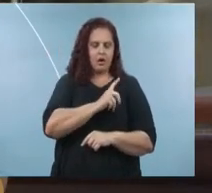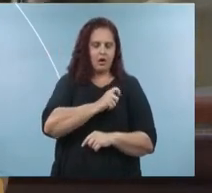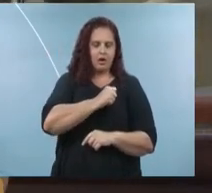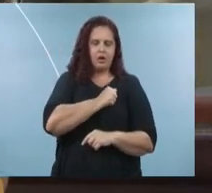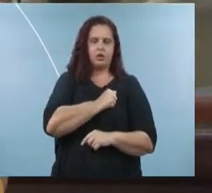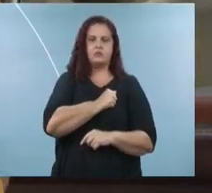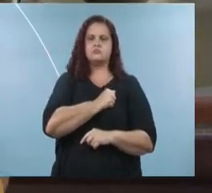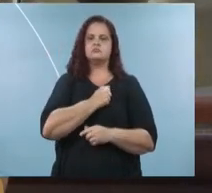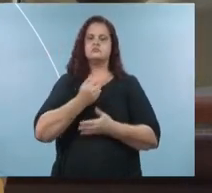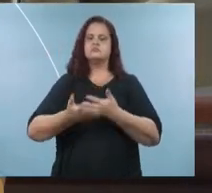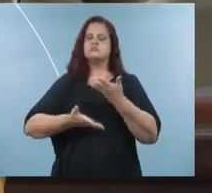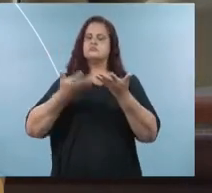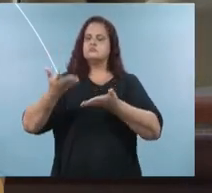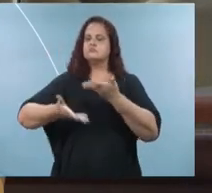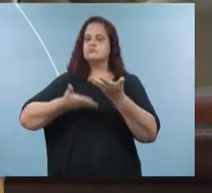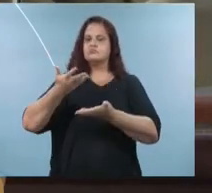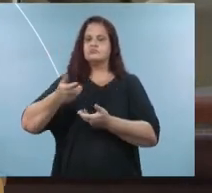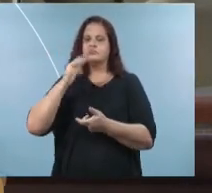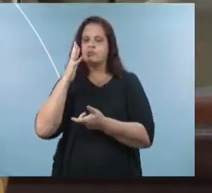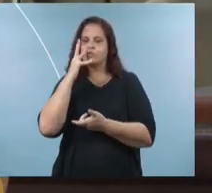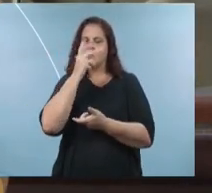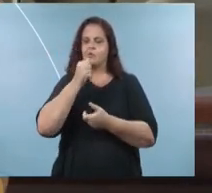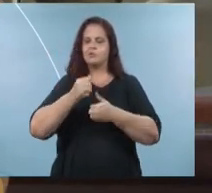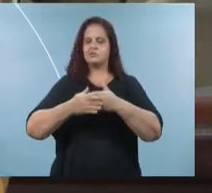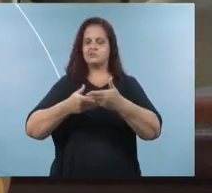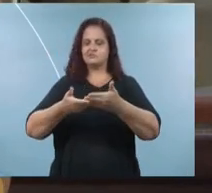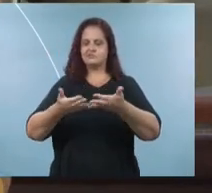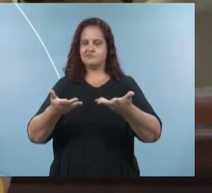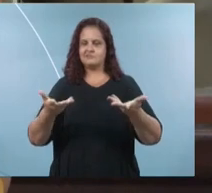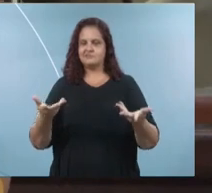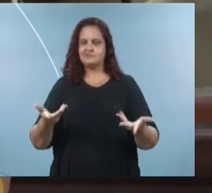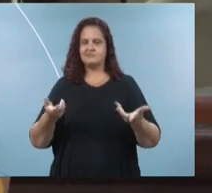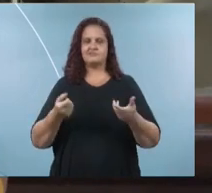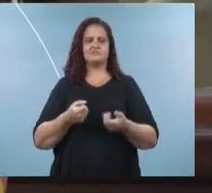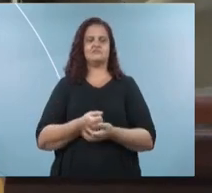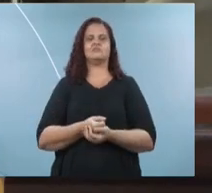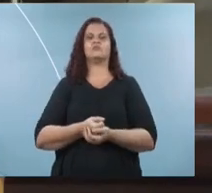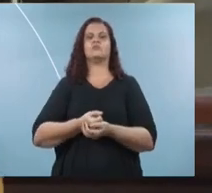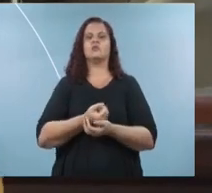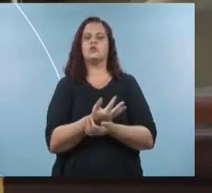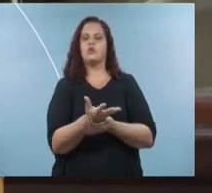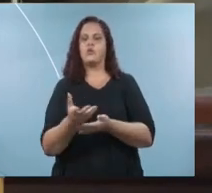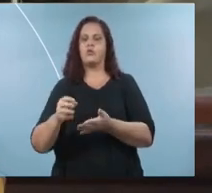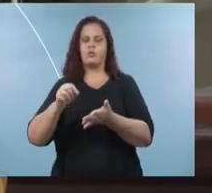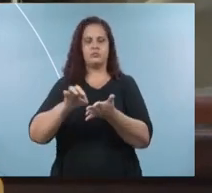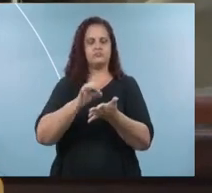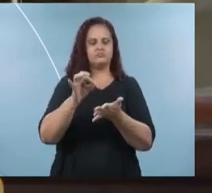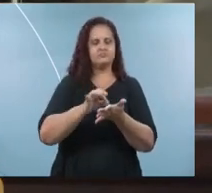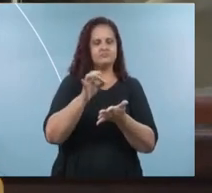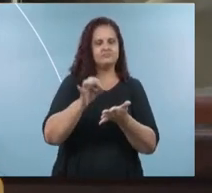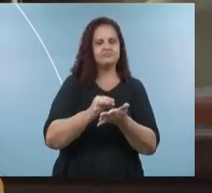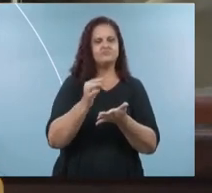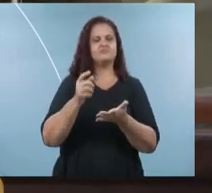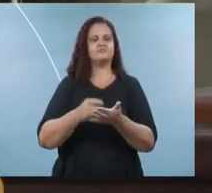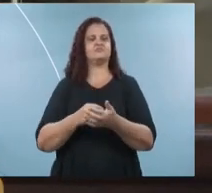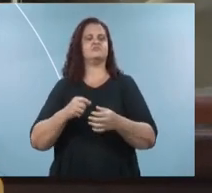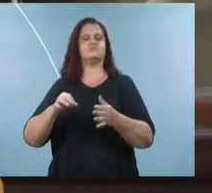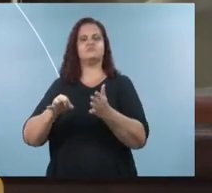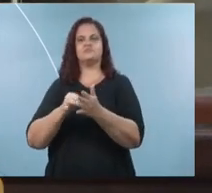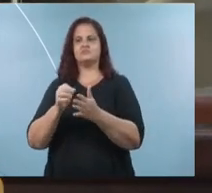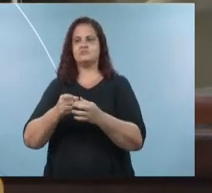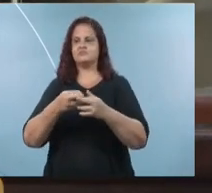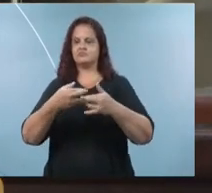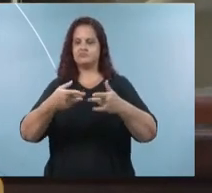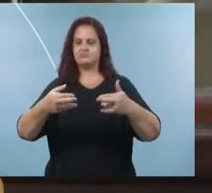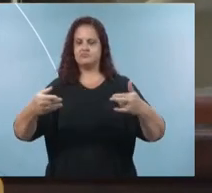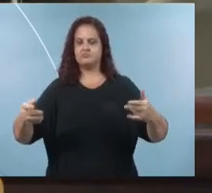exaltam a beleza do trabalho manual em diferentes segmentos do bordado, do crochê, da arte sacra,